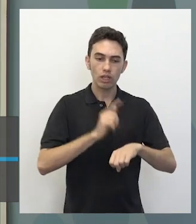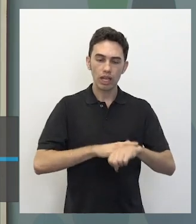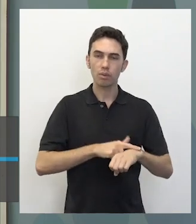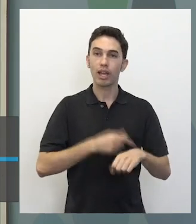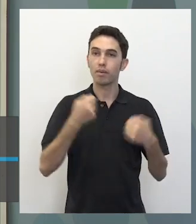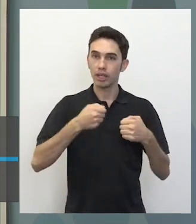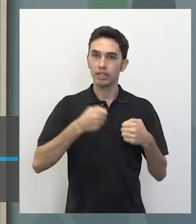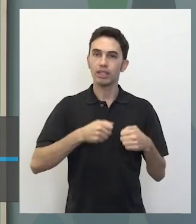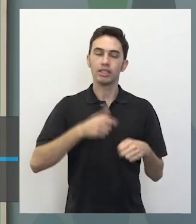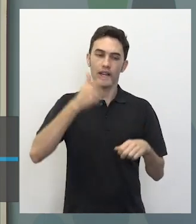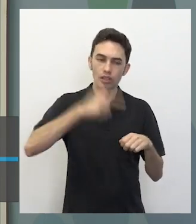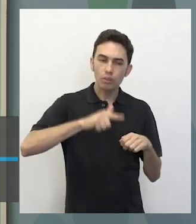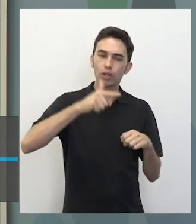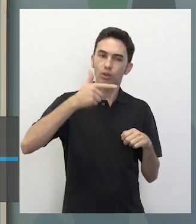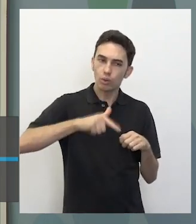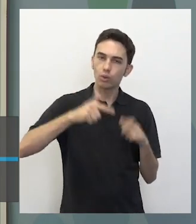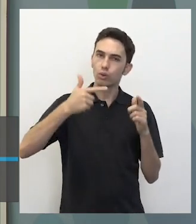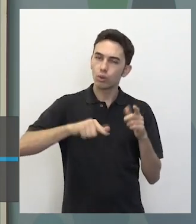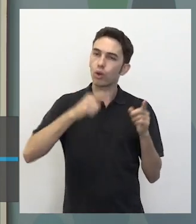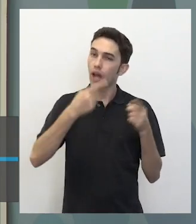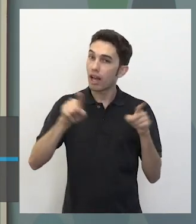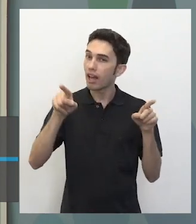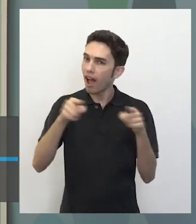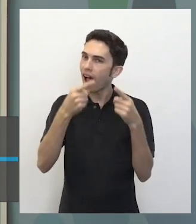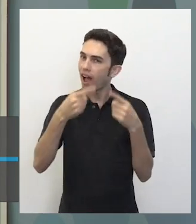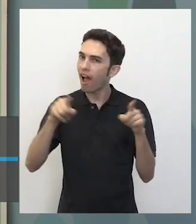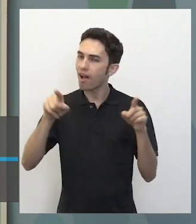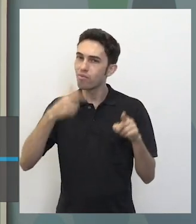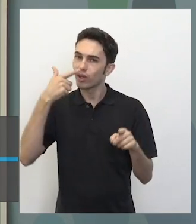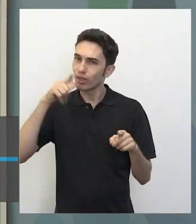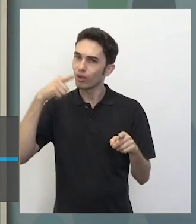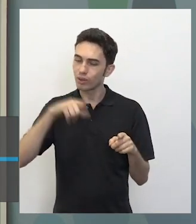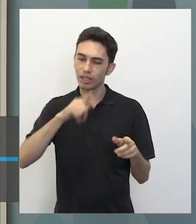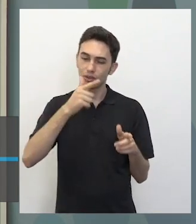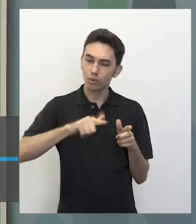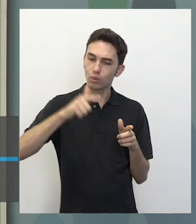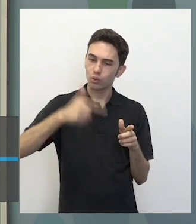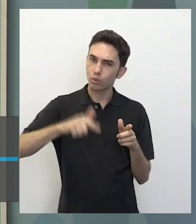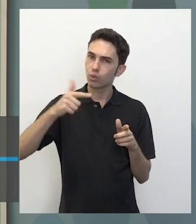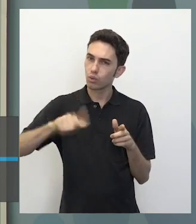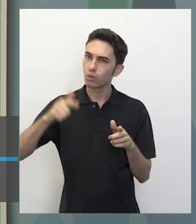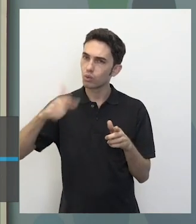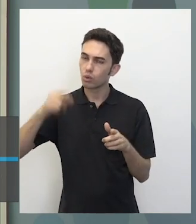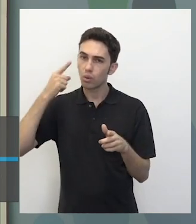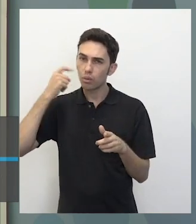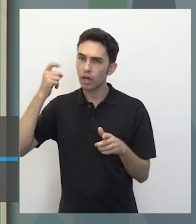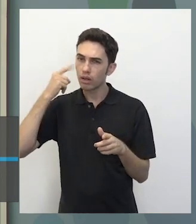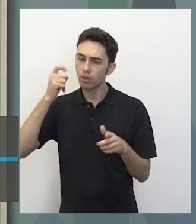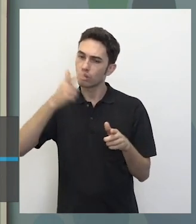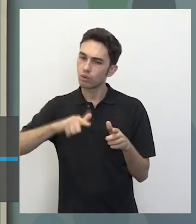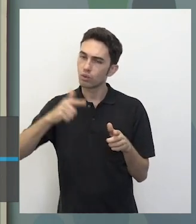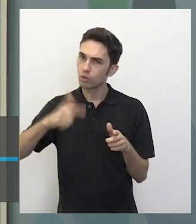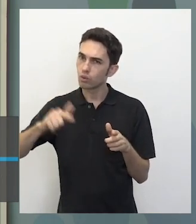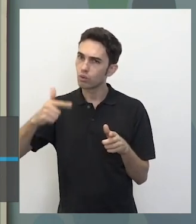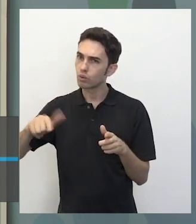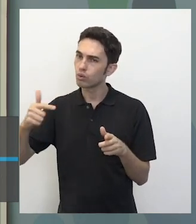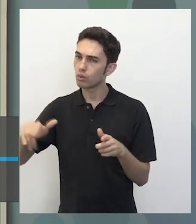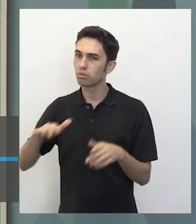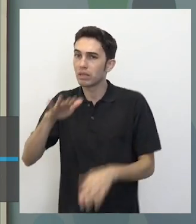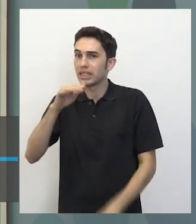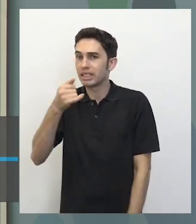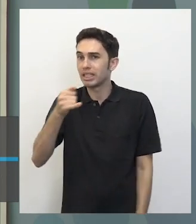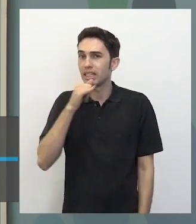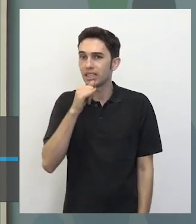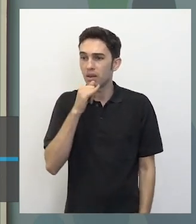que vai garantindo a musicalidade. Uma sequência de sons desestruturada, que não tem a